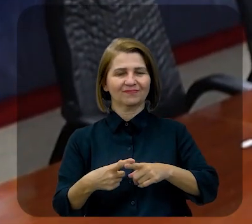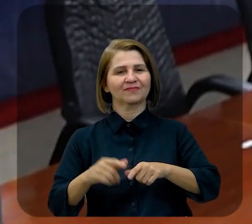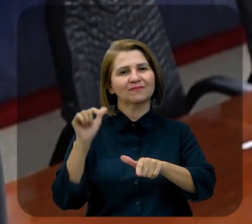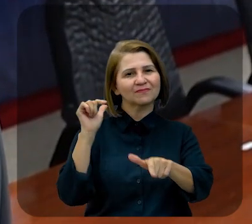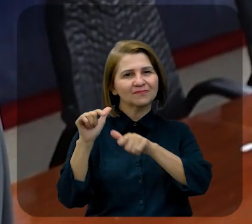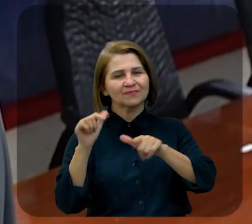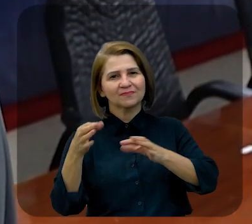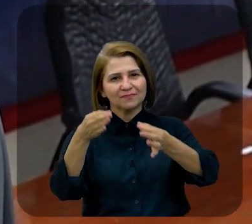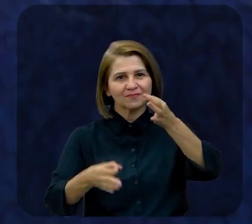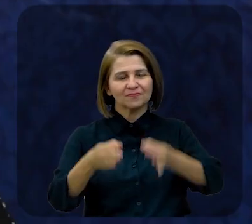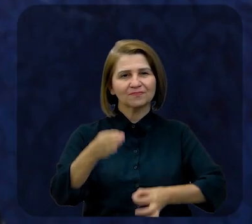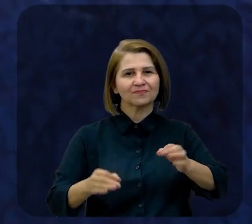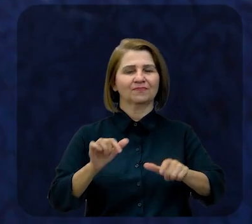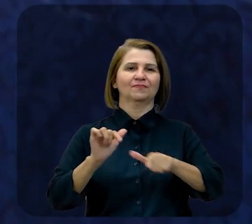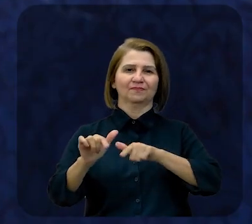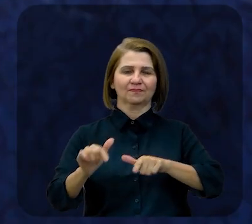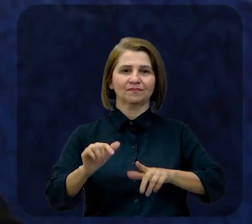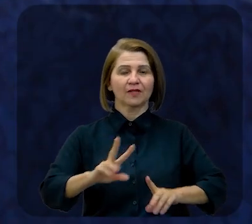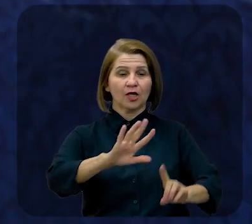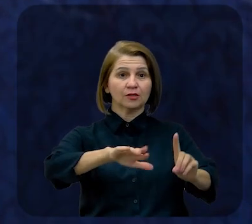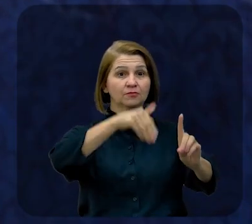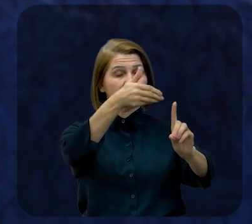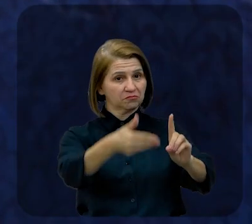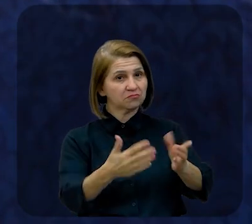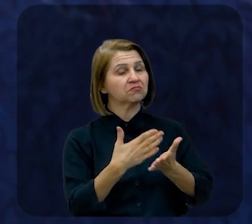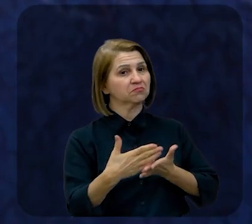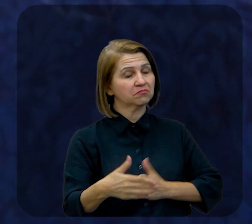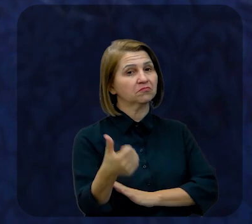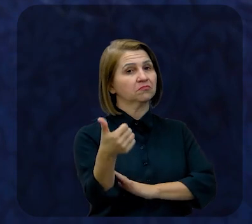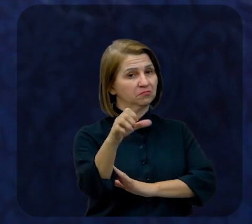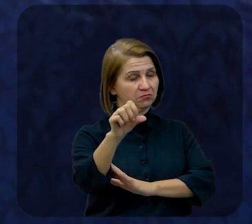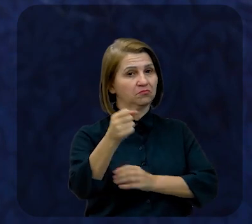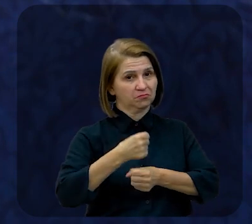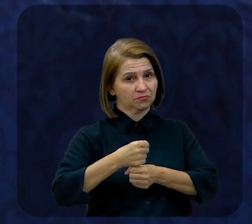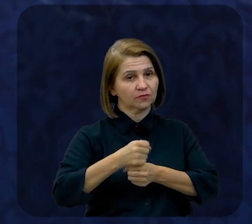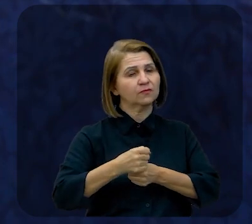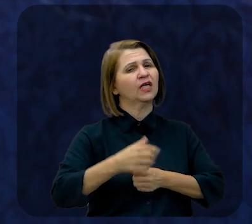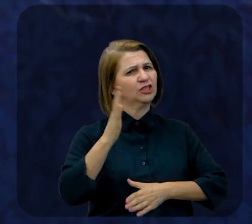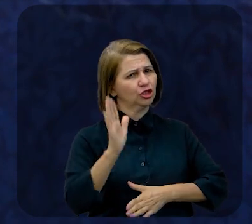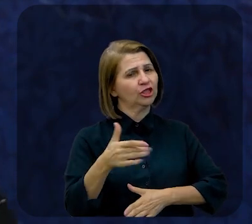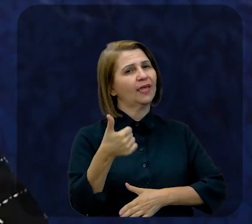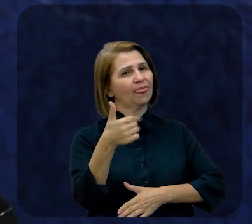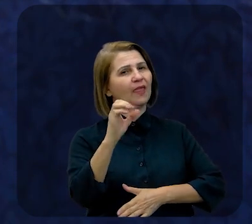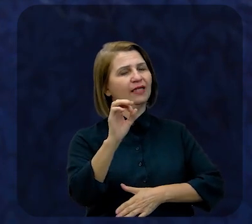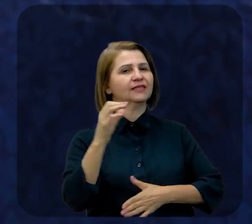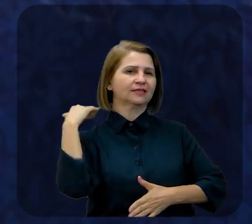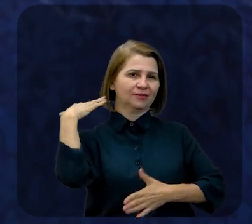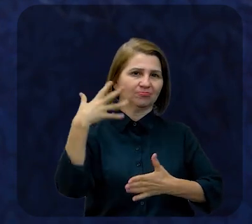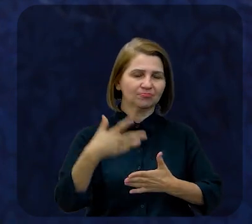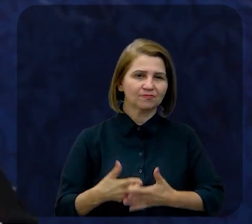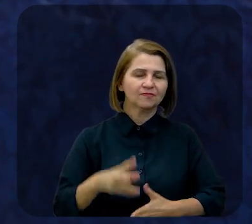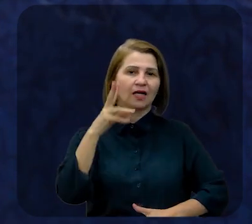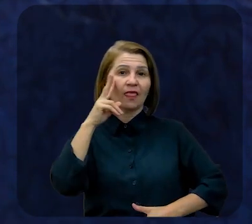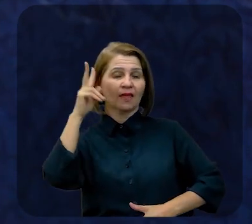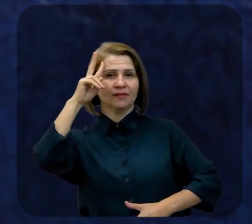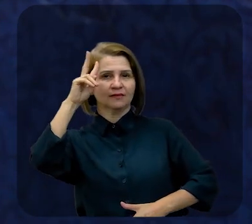do judiciário trabalhista. A homenagem é prestada desde 1991, quando o tribunal completou 10 anos. A honraria lembra o